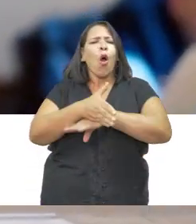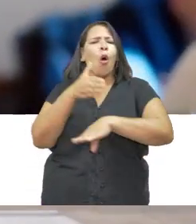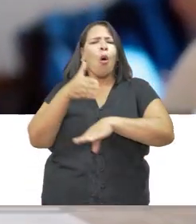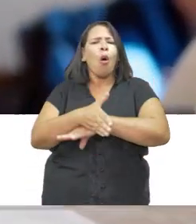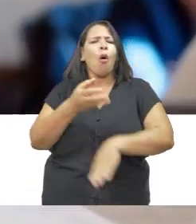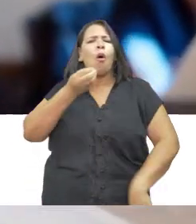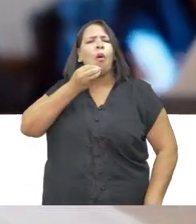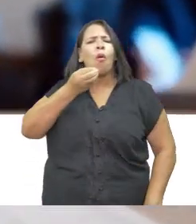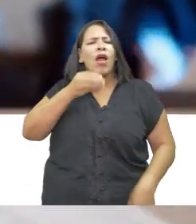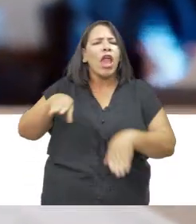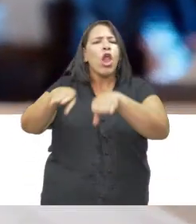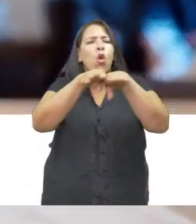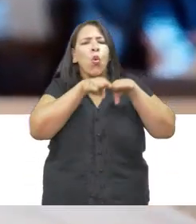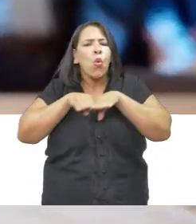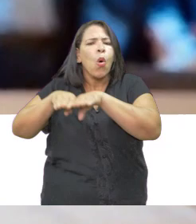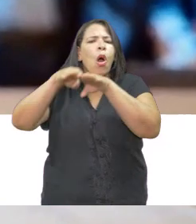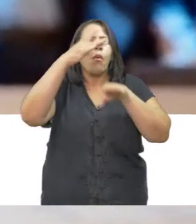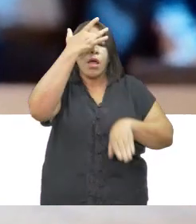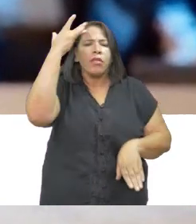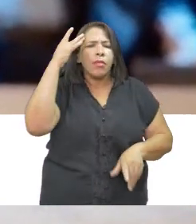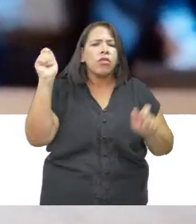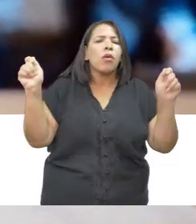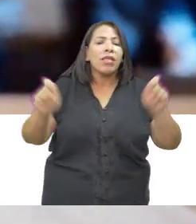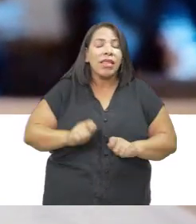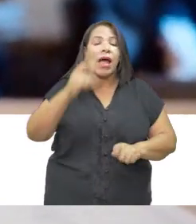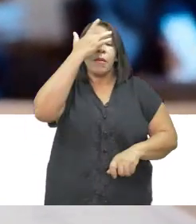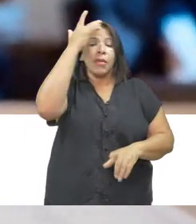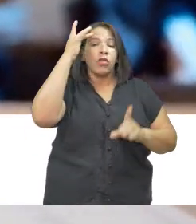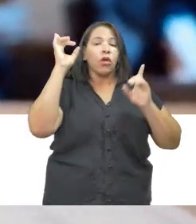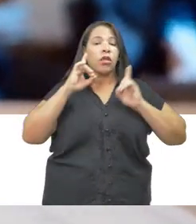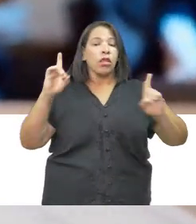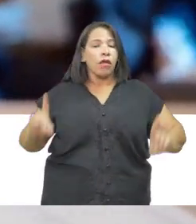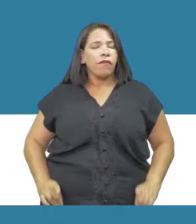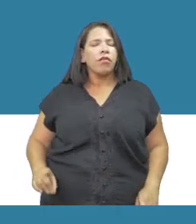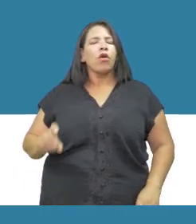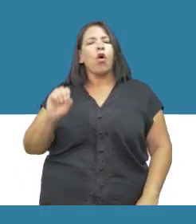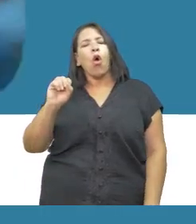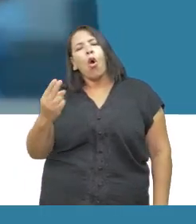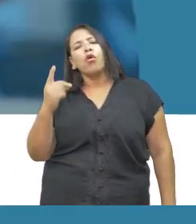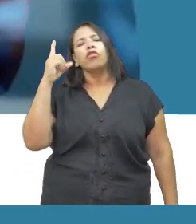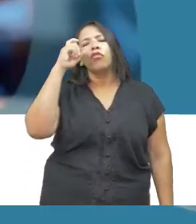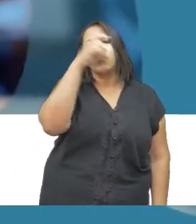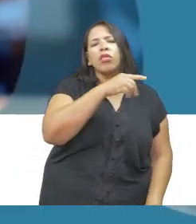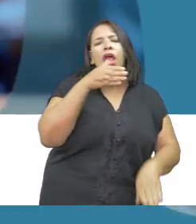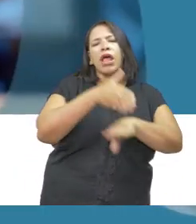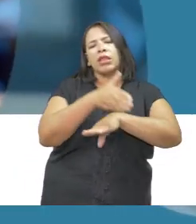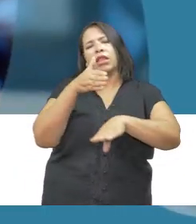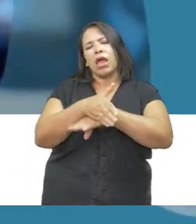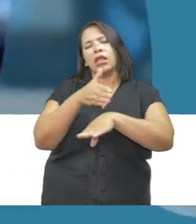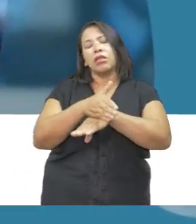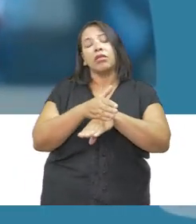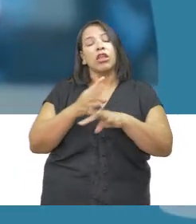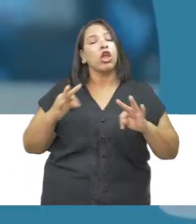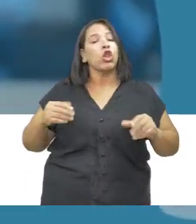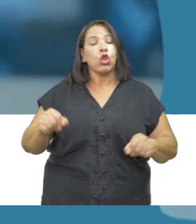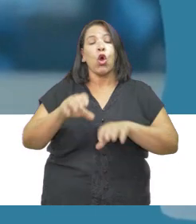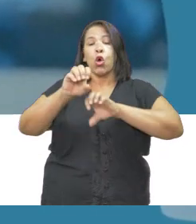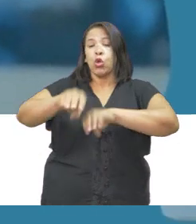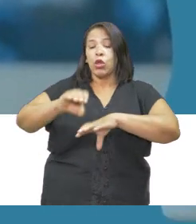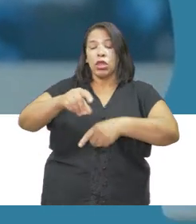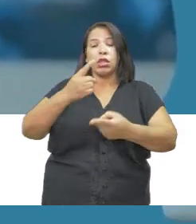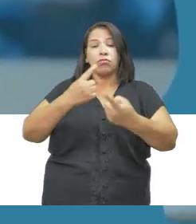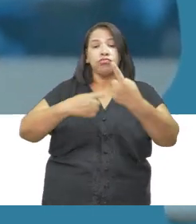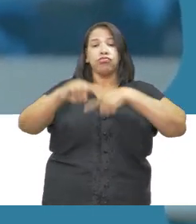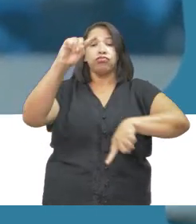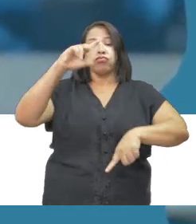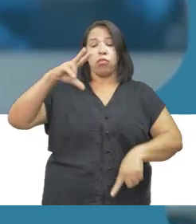de acesso que os demais, pois permitem que pessoas com deficiência ou dificuldades tenham acesso e participação plena na educação com